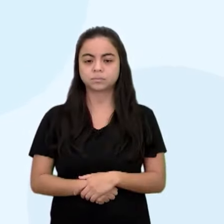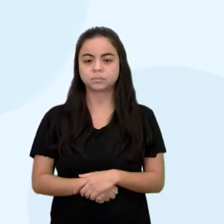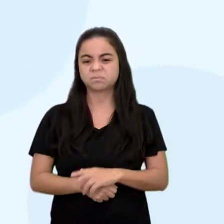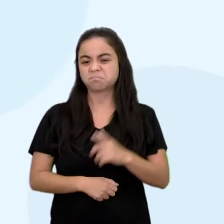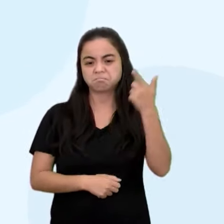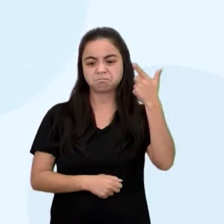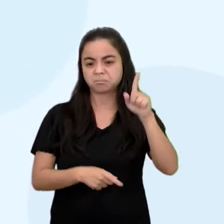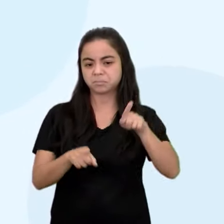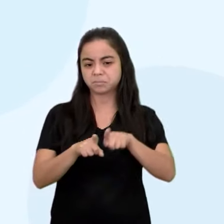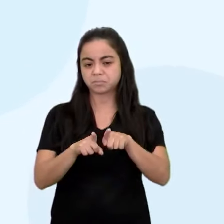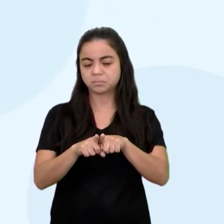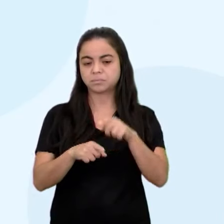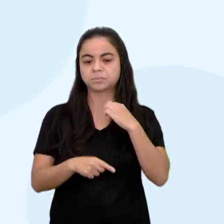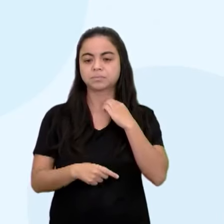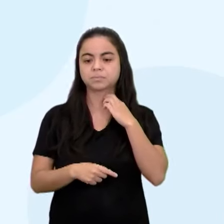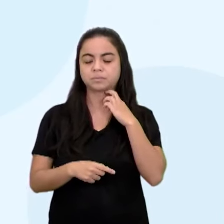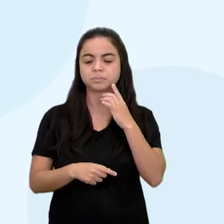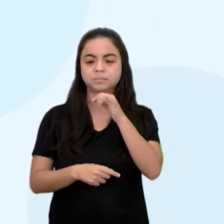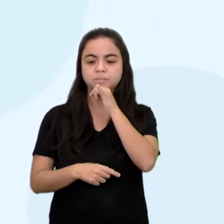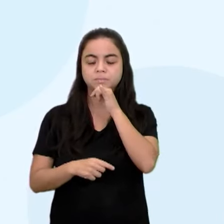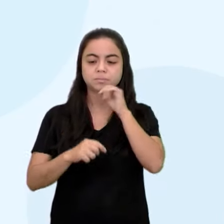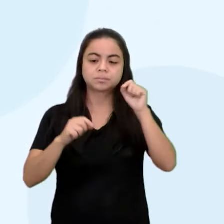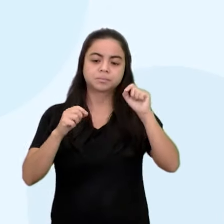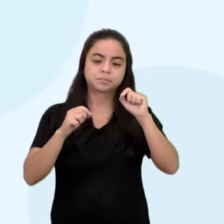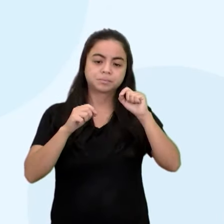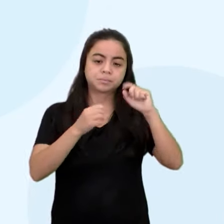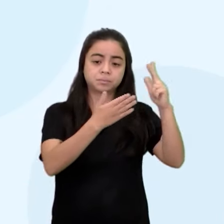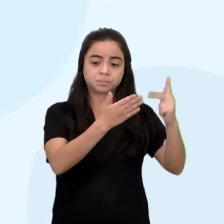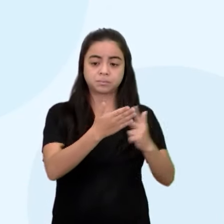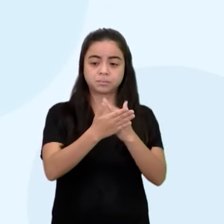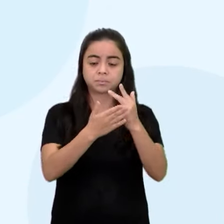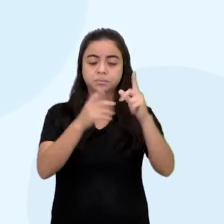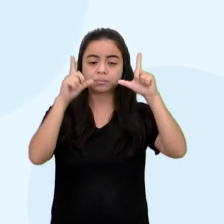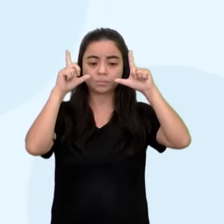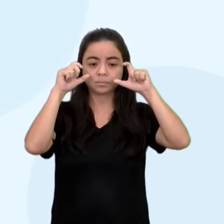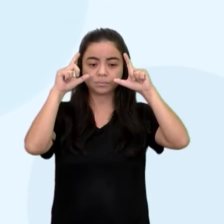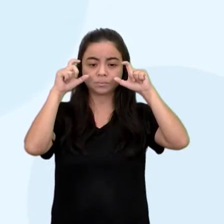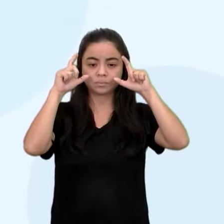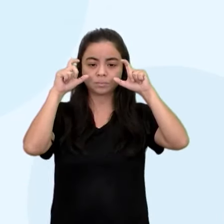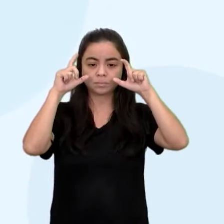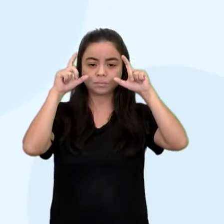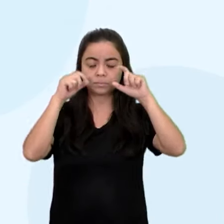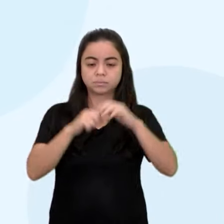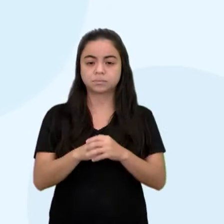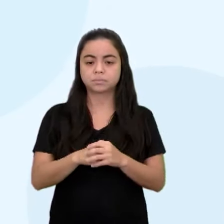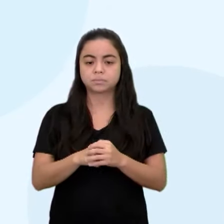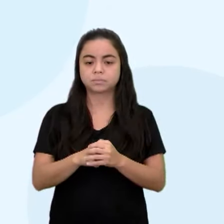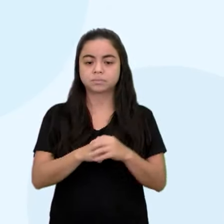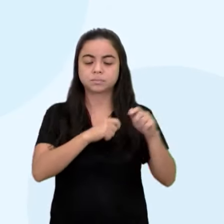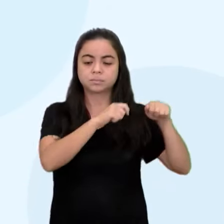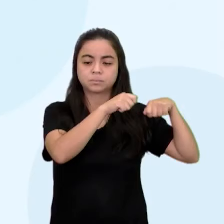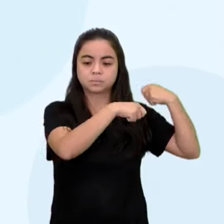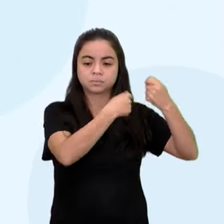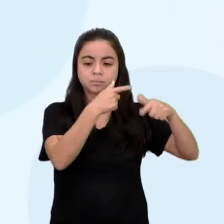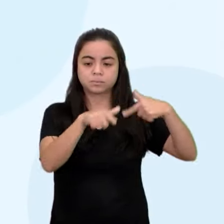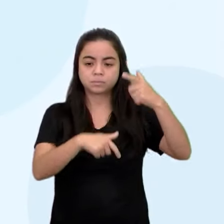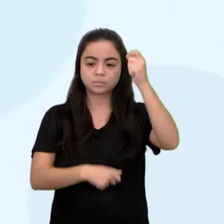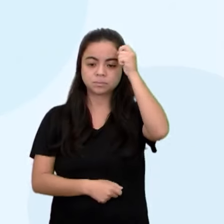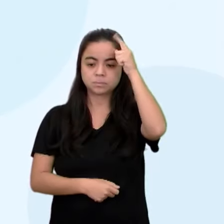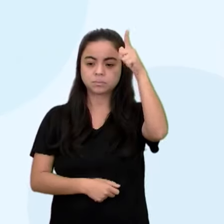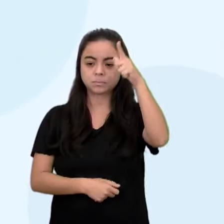rituais ou outros suportes, como imagens fotográficas, fílmicas, segundo a antropologia